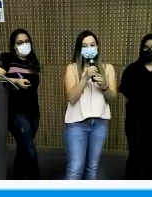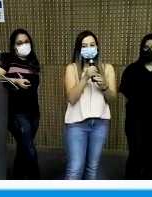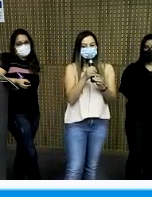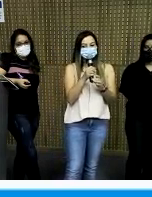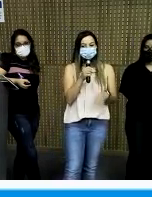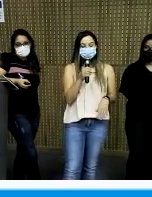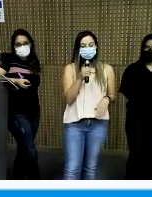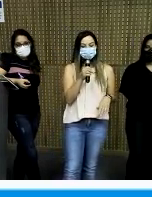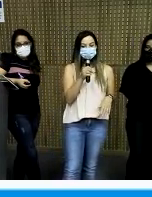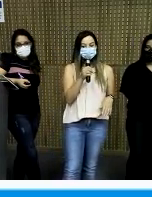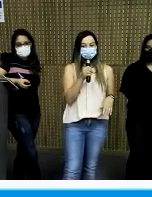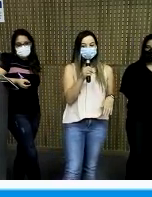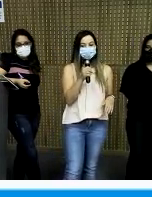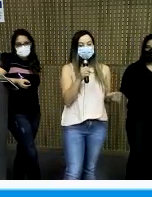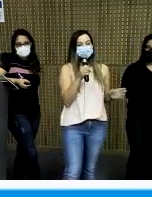também nós